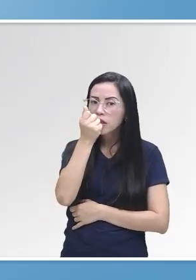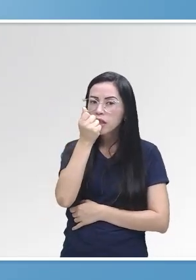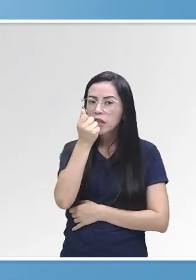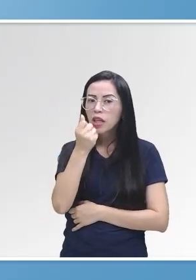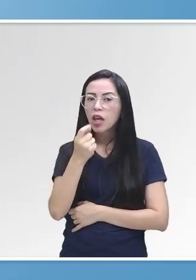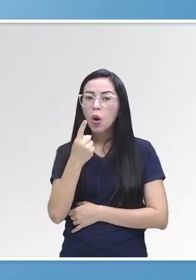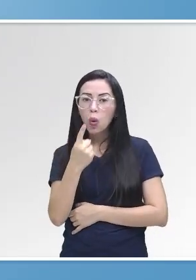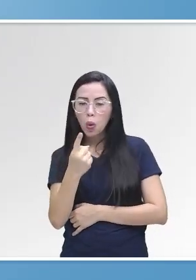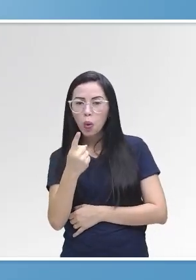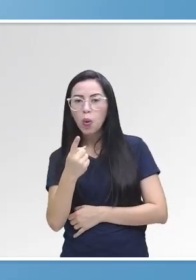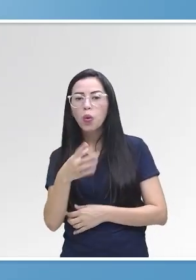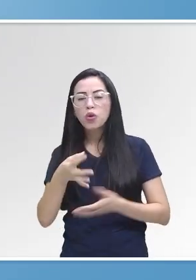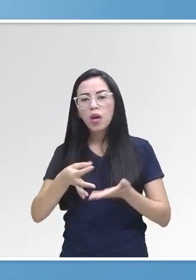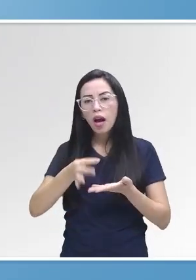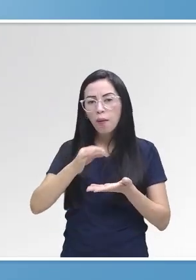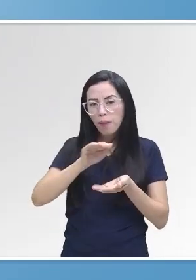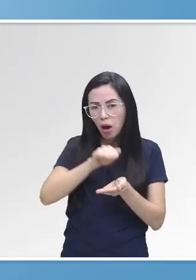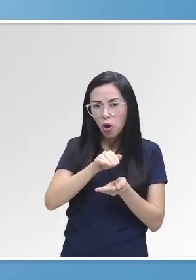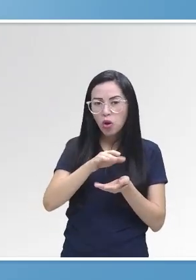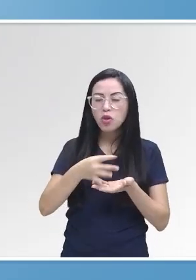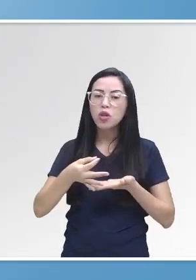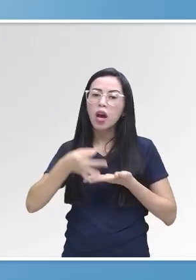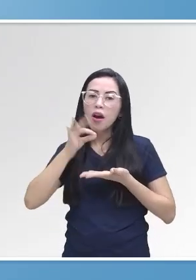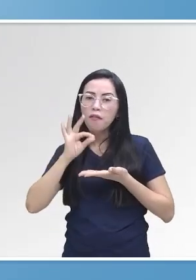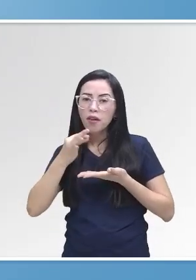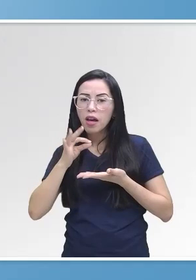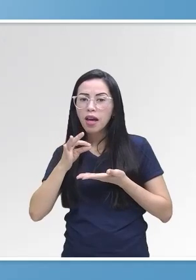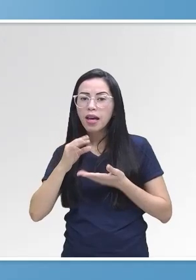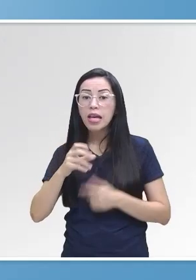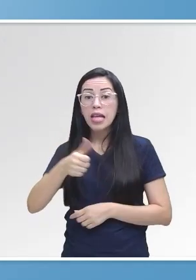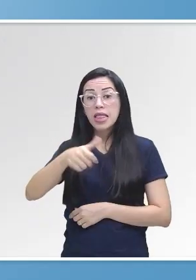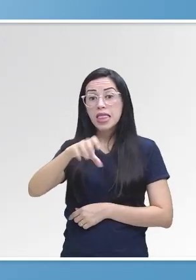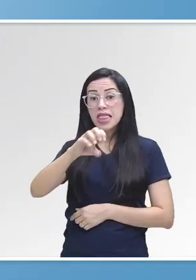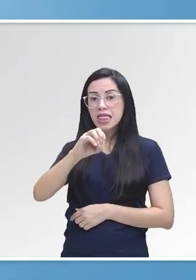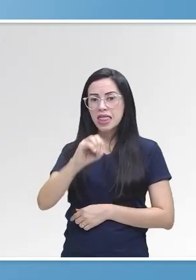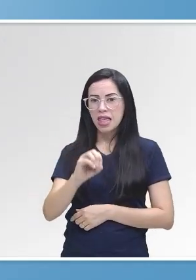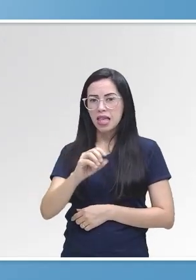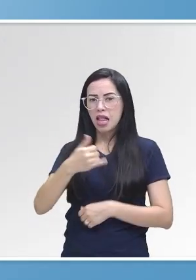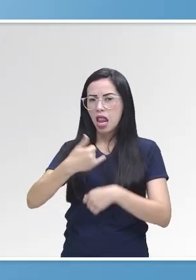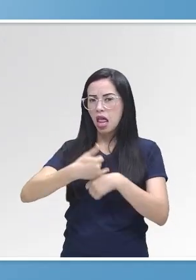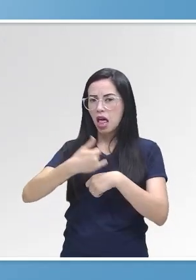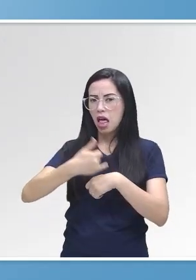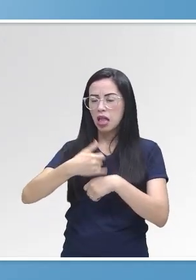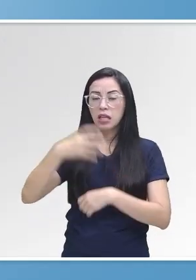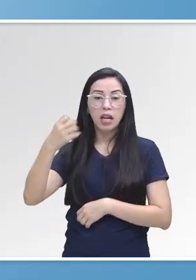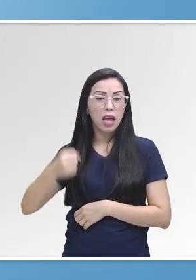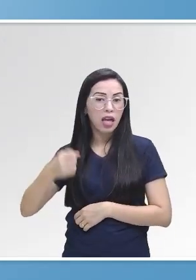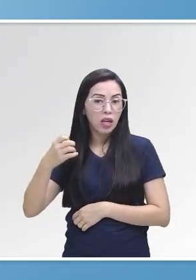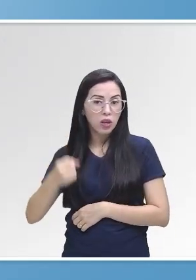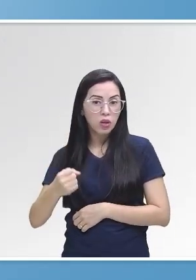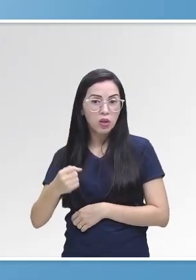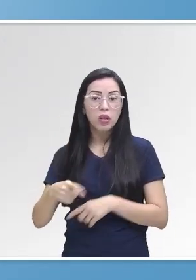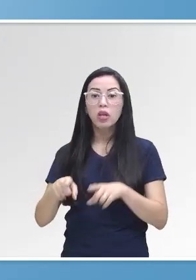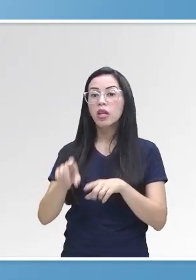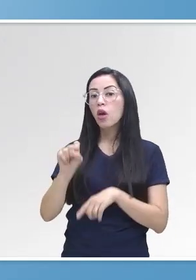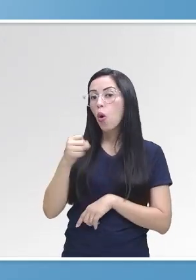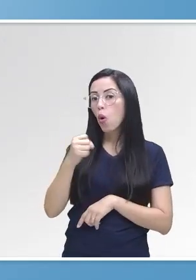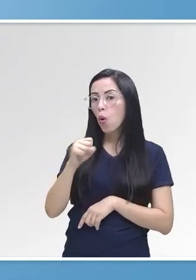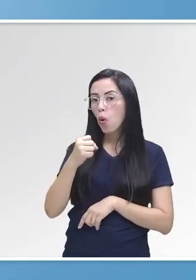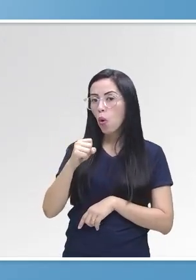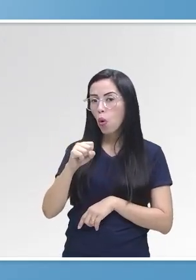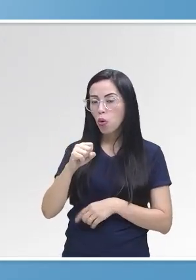leite de café 10 latas de leite e oito pacote de biscoito